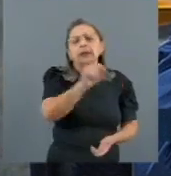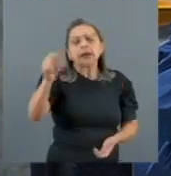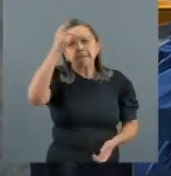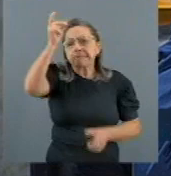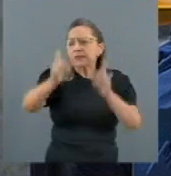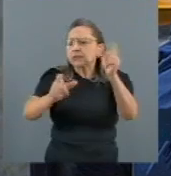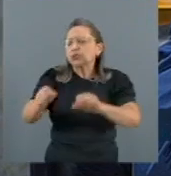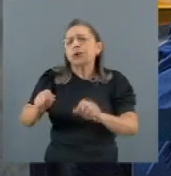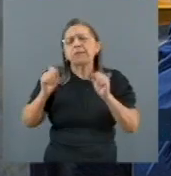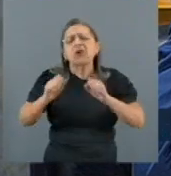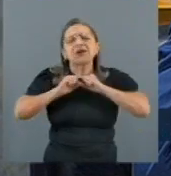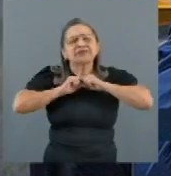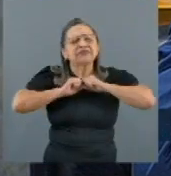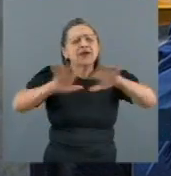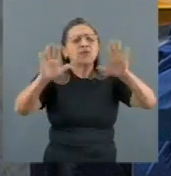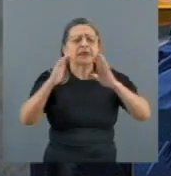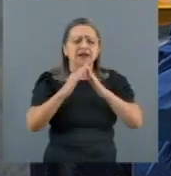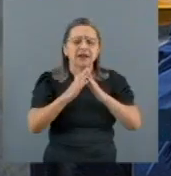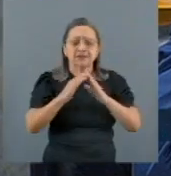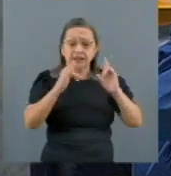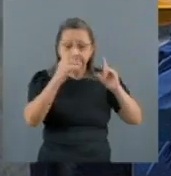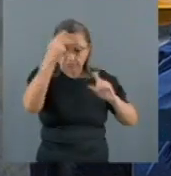deveriam ir para casa,